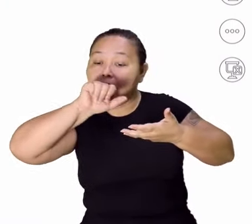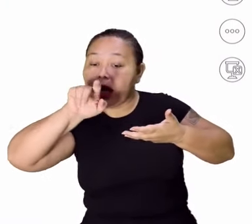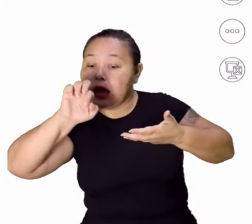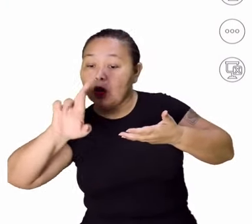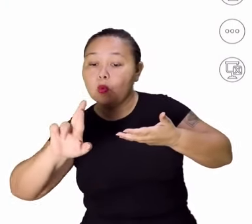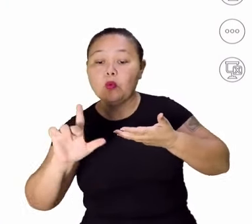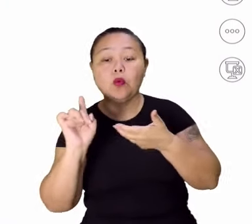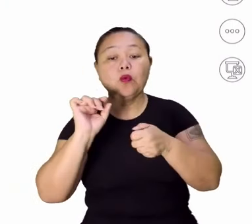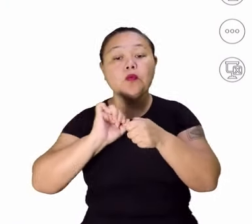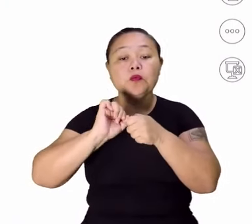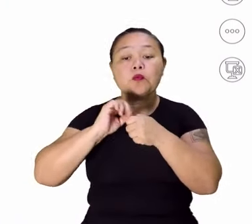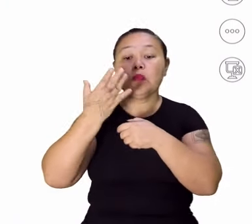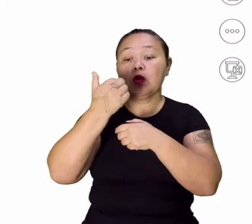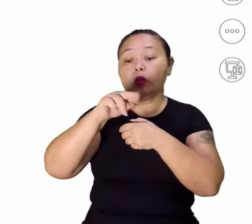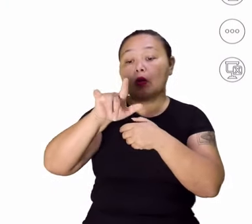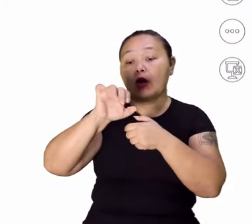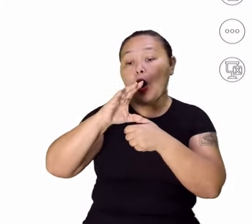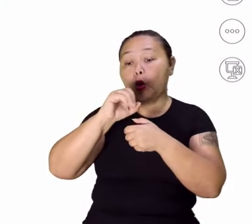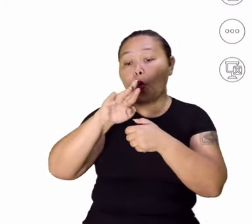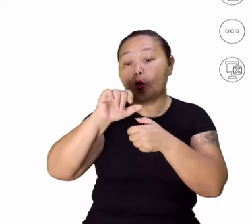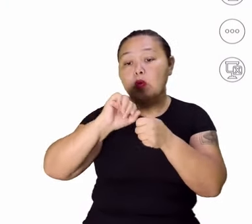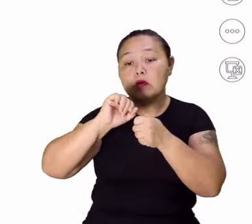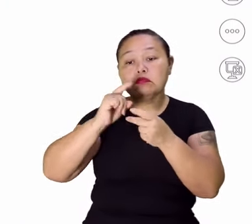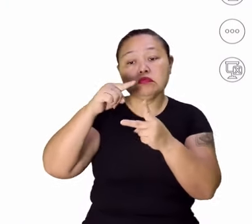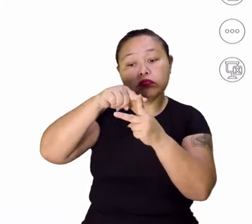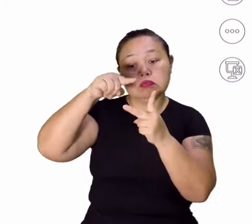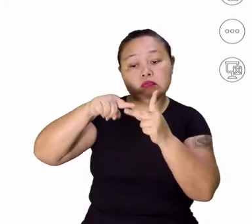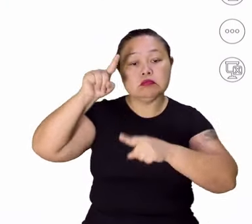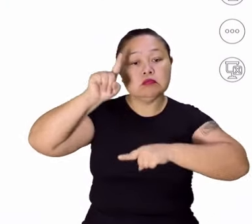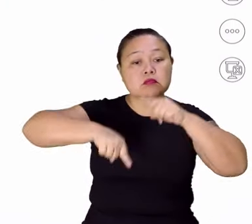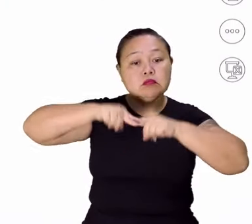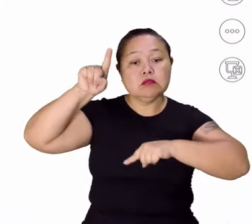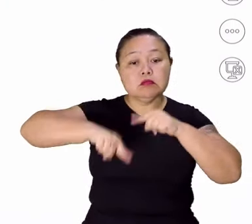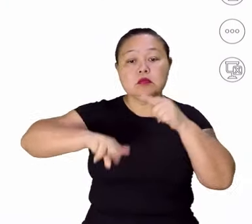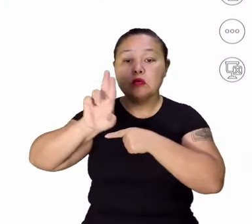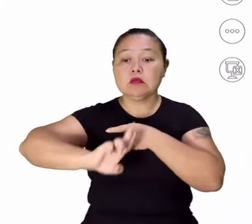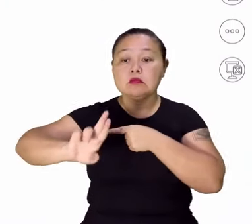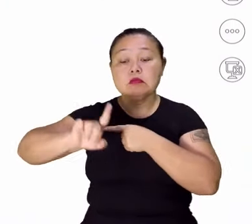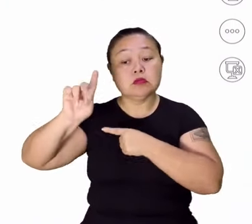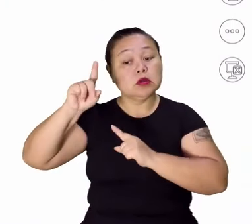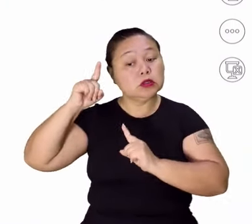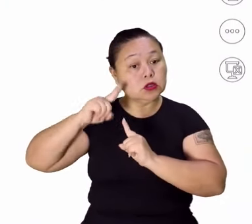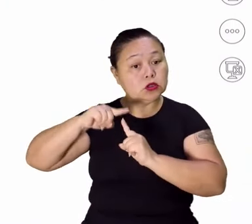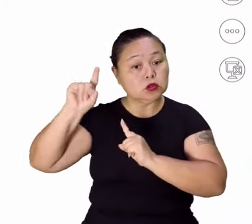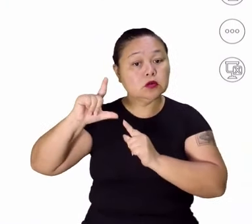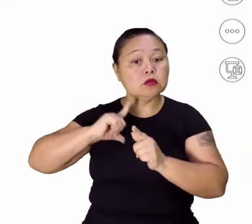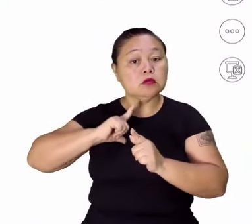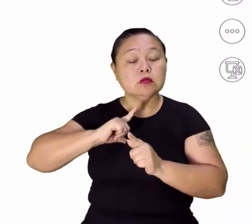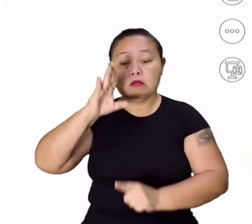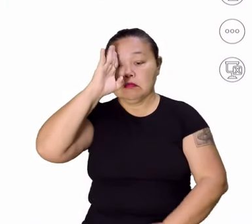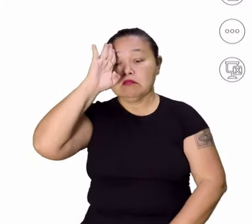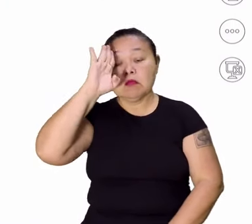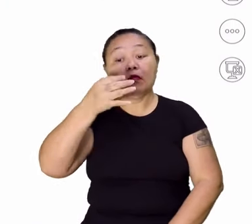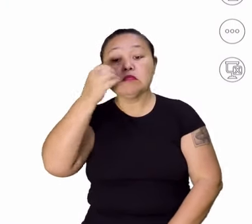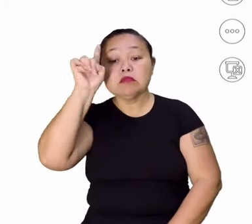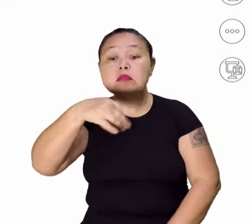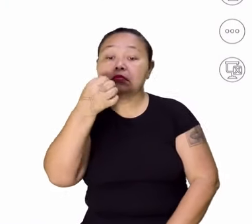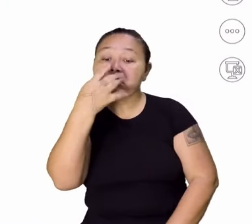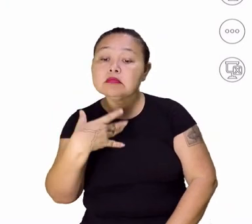pessoal. O alumínio e o cobre, alguns dos principais materiais usados nesse tipo de acessório, possuem como principal